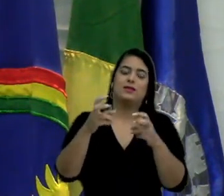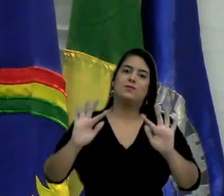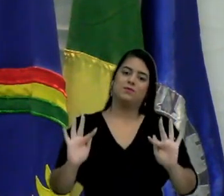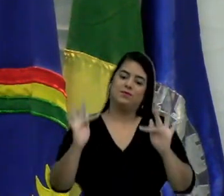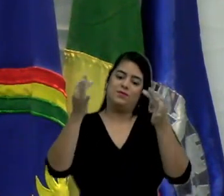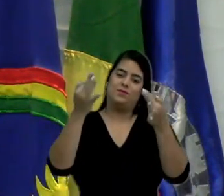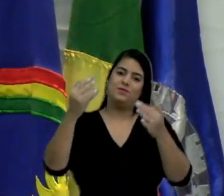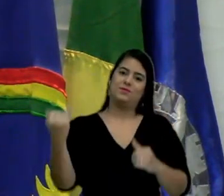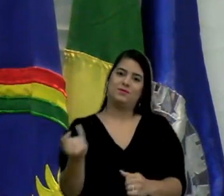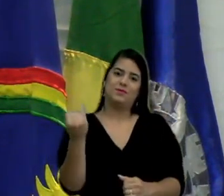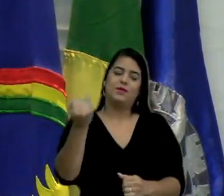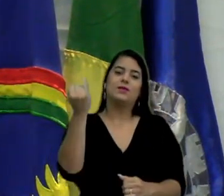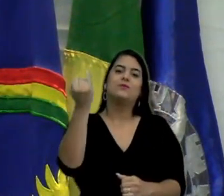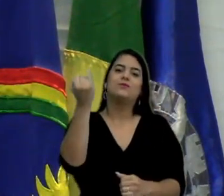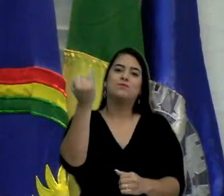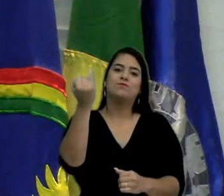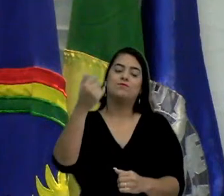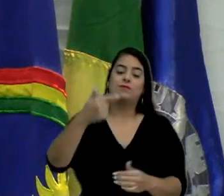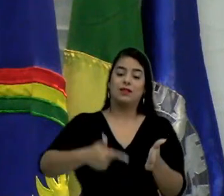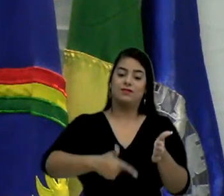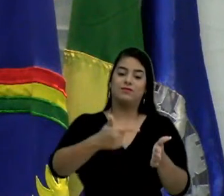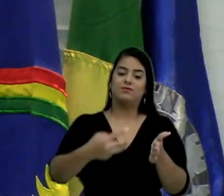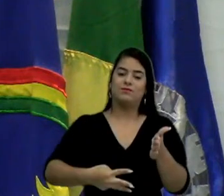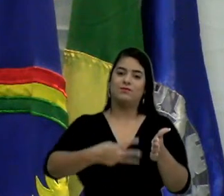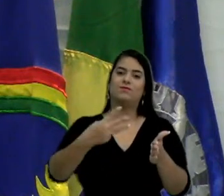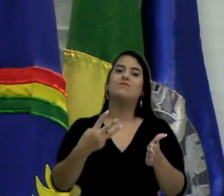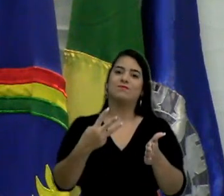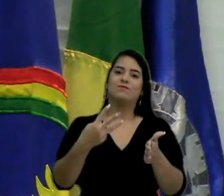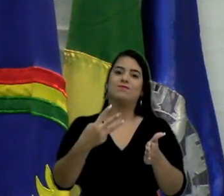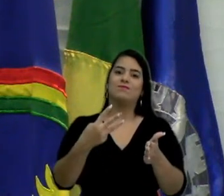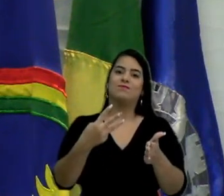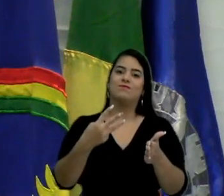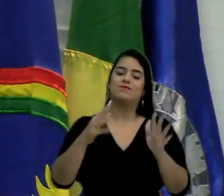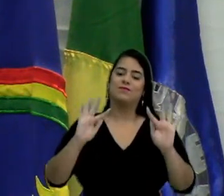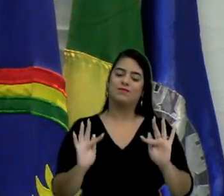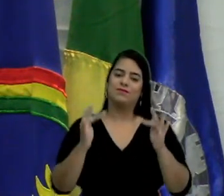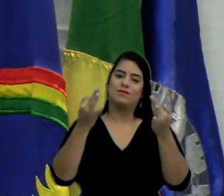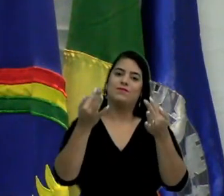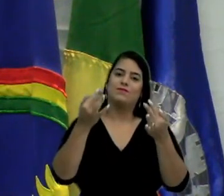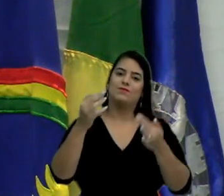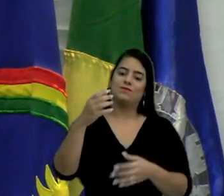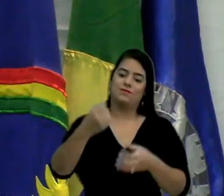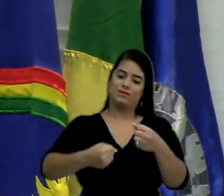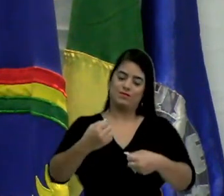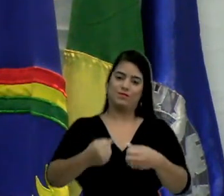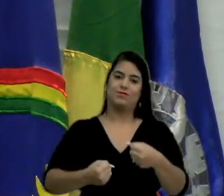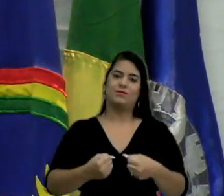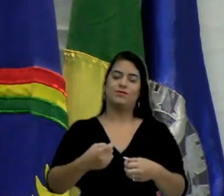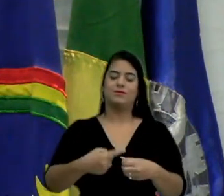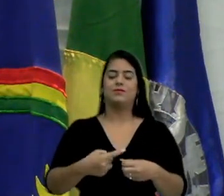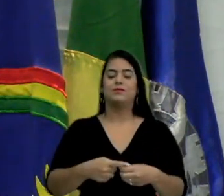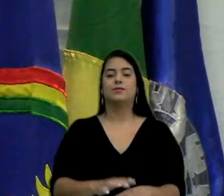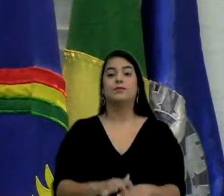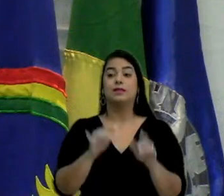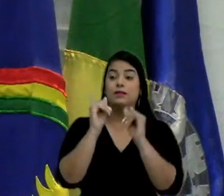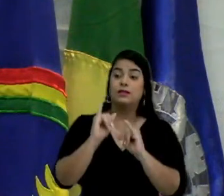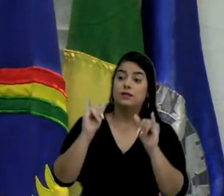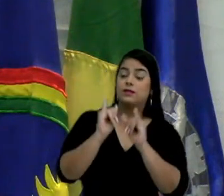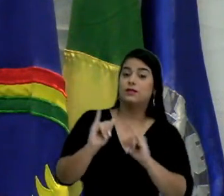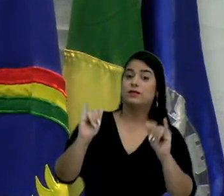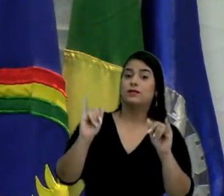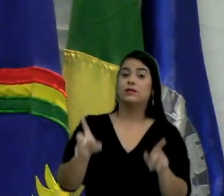é a 23º expoleite aqui do nosso município quero também dizer